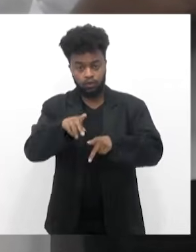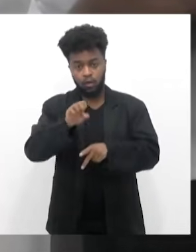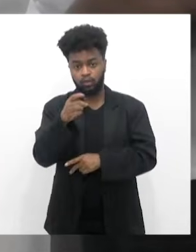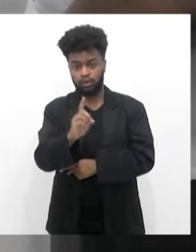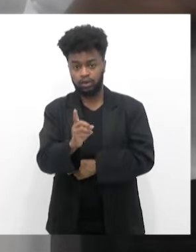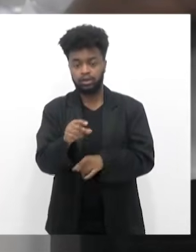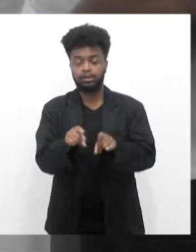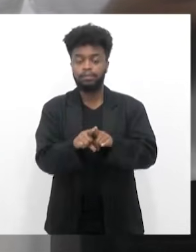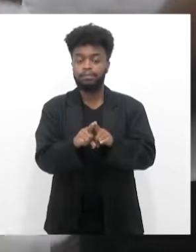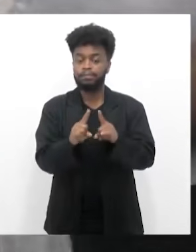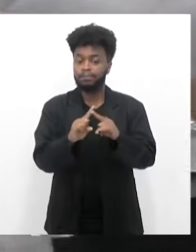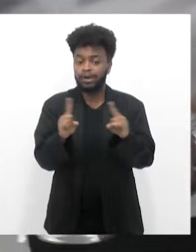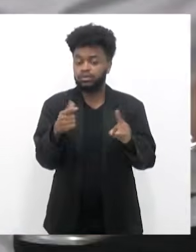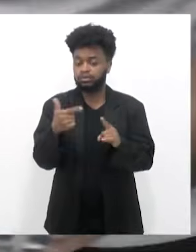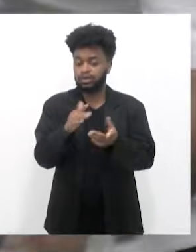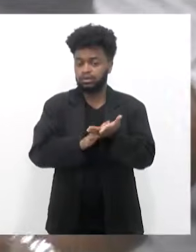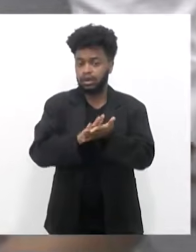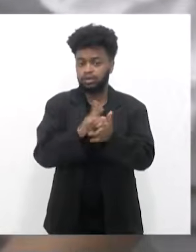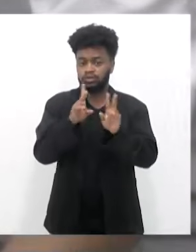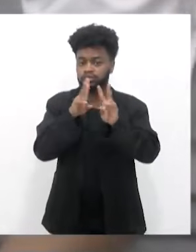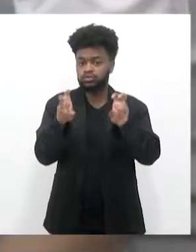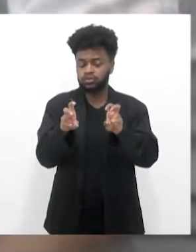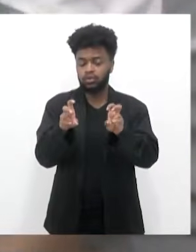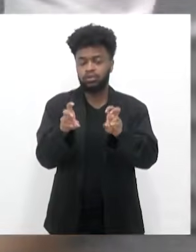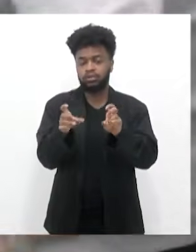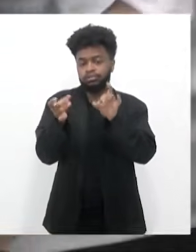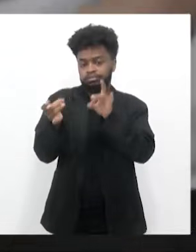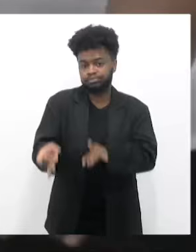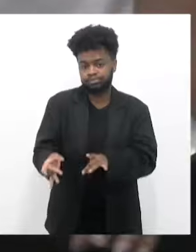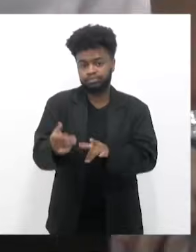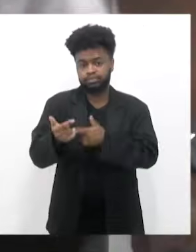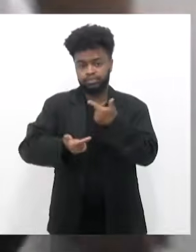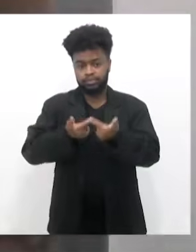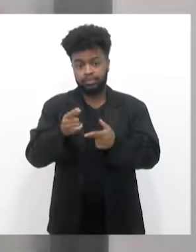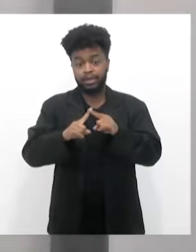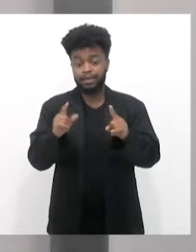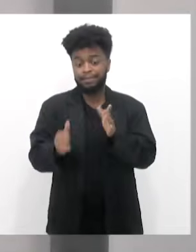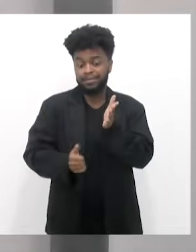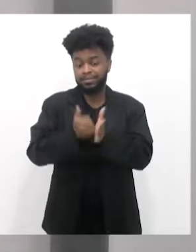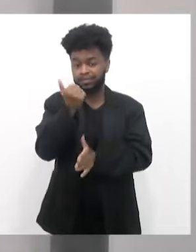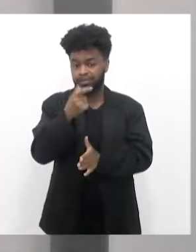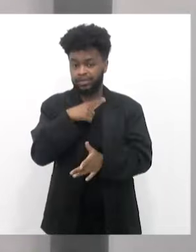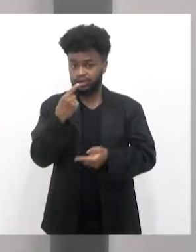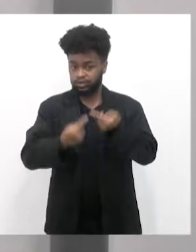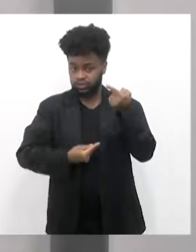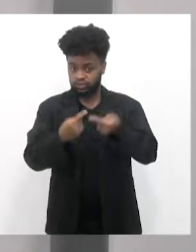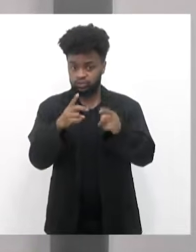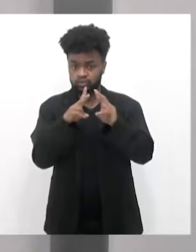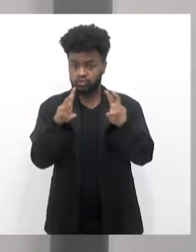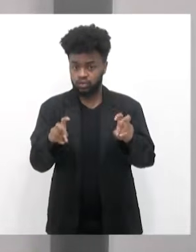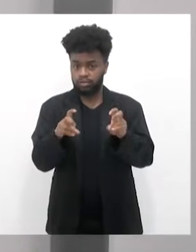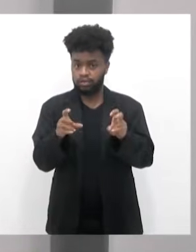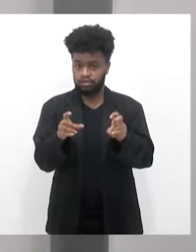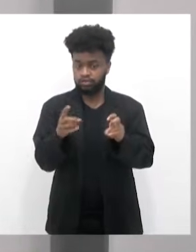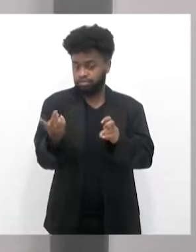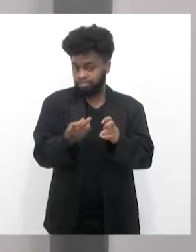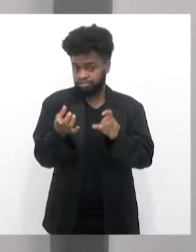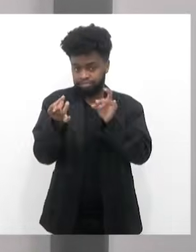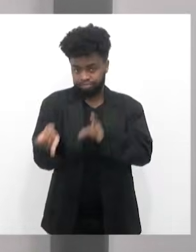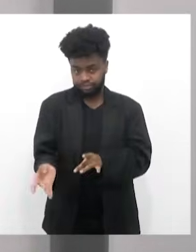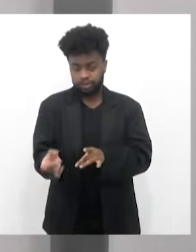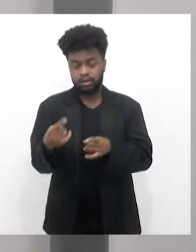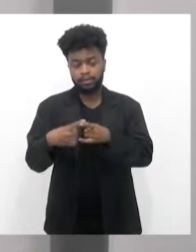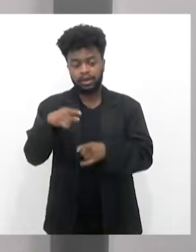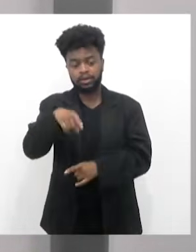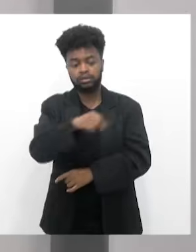desincompatibilização. É a primeira vez no ordenamento jurídico nacional que vai haver uma discussão sobre desincompatibilização. O Rio de Janeiro